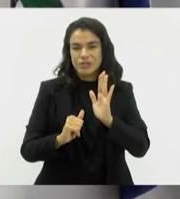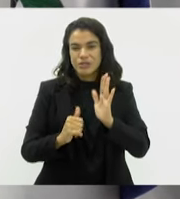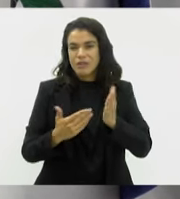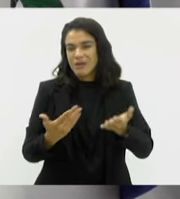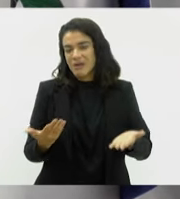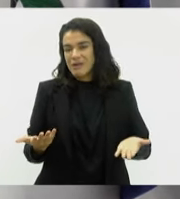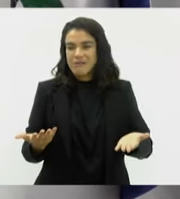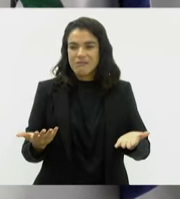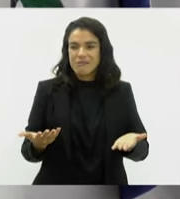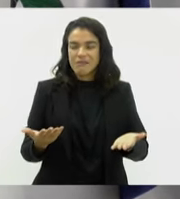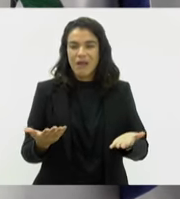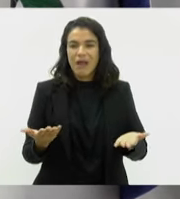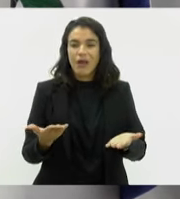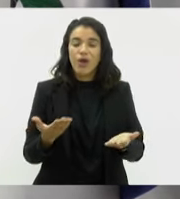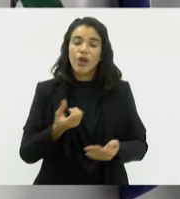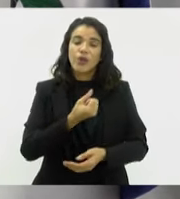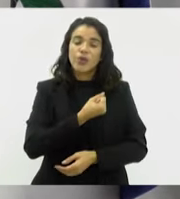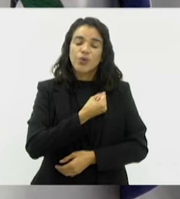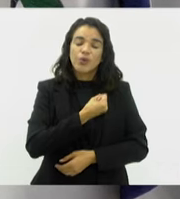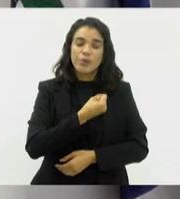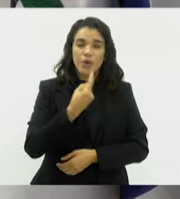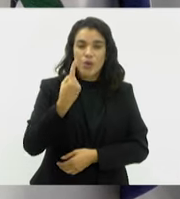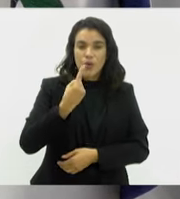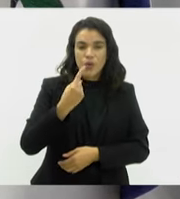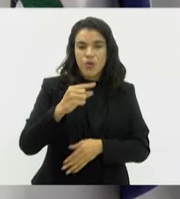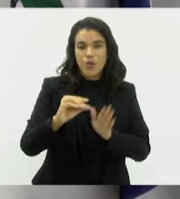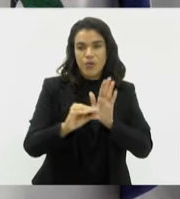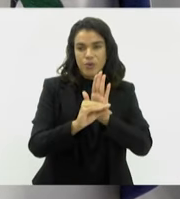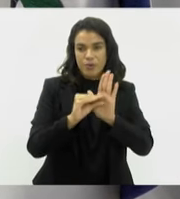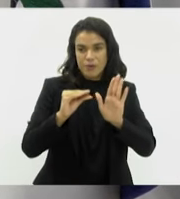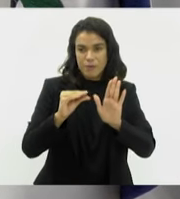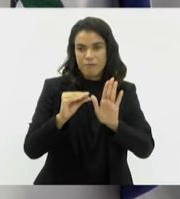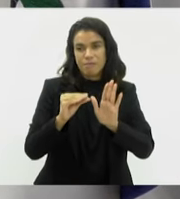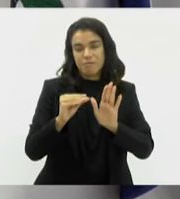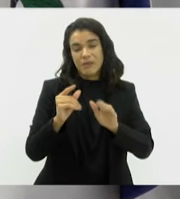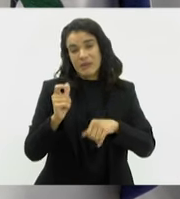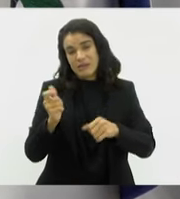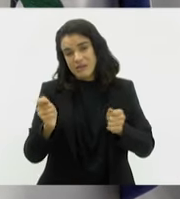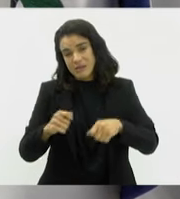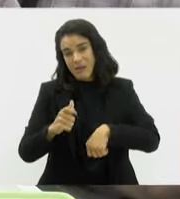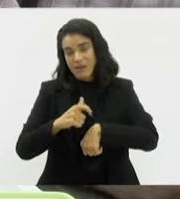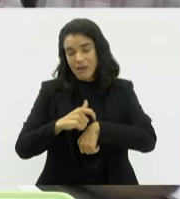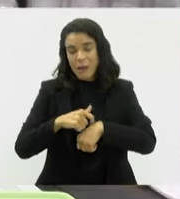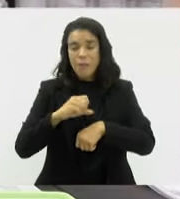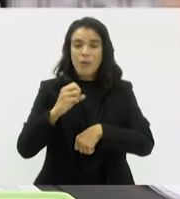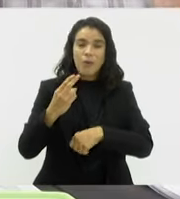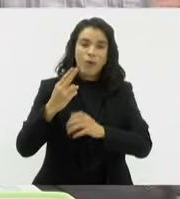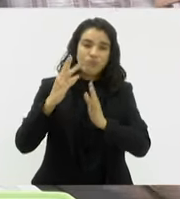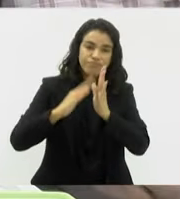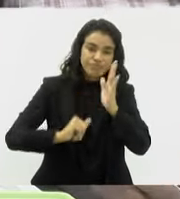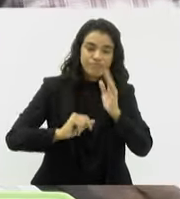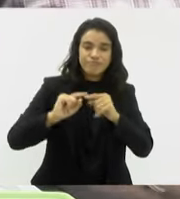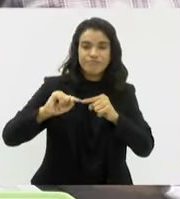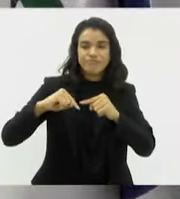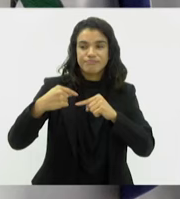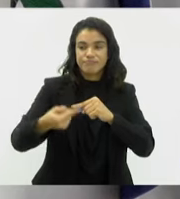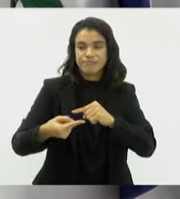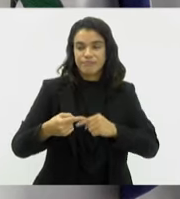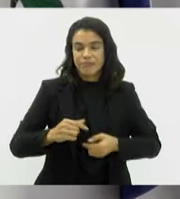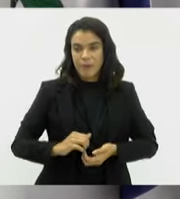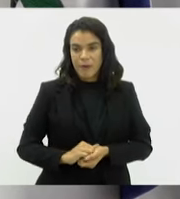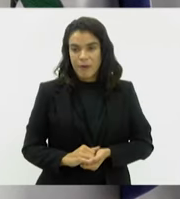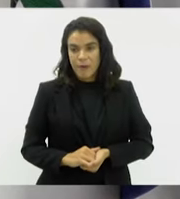esse projeto. Passar o item 1 das emendas de plenário. Se der tempo, a gente retorna, se não, retira de pauta e discute na próxima.